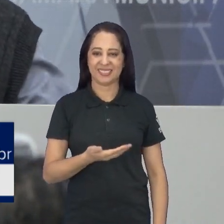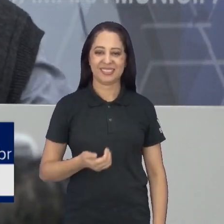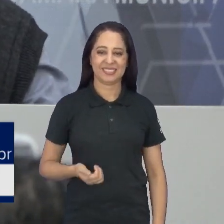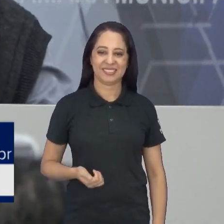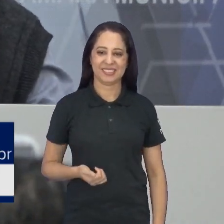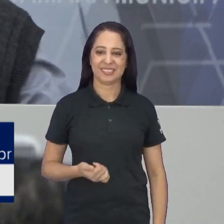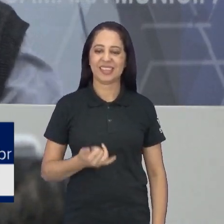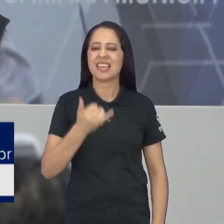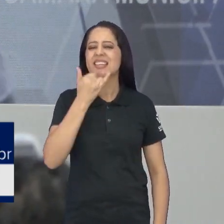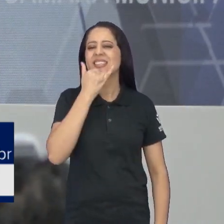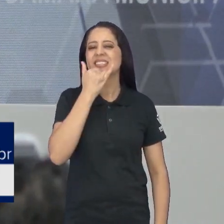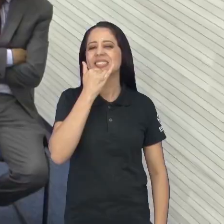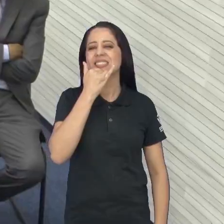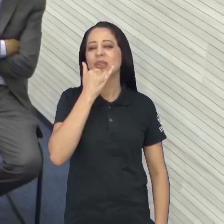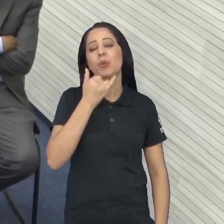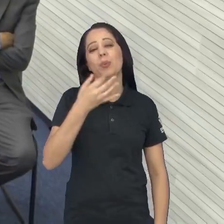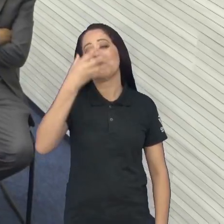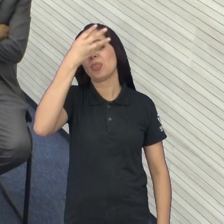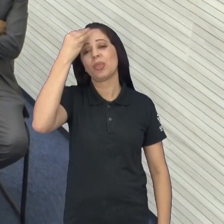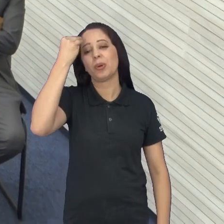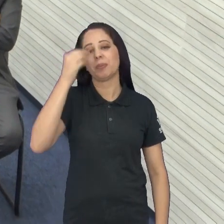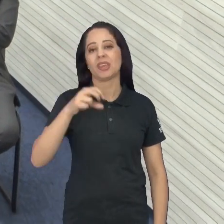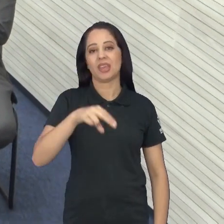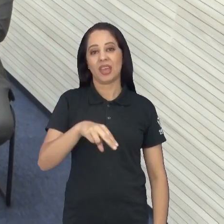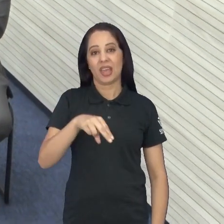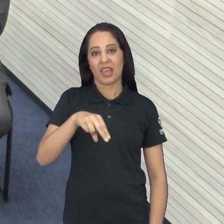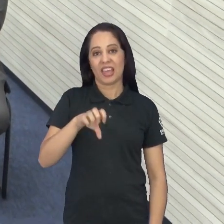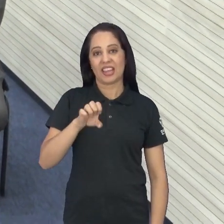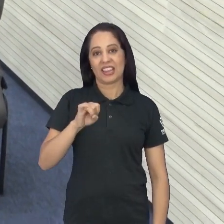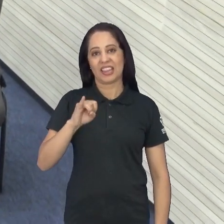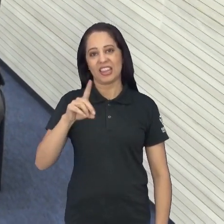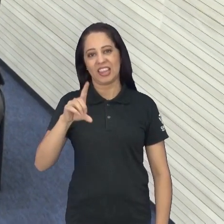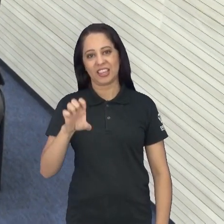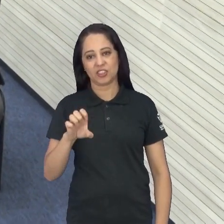Não sou ruim de Neide, né? E o senhor Emílio,